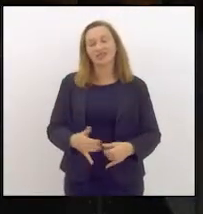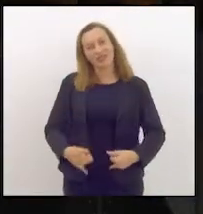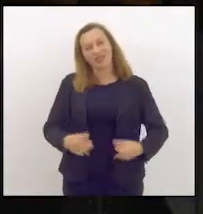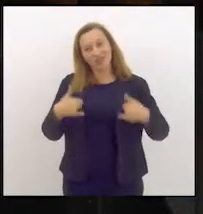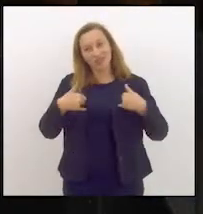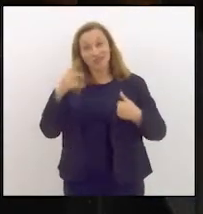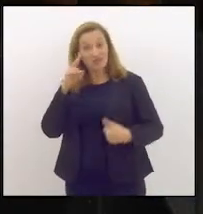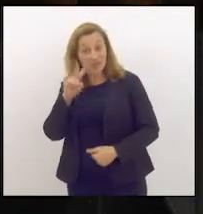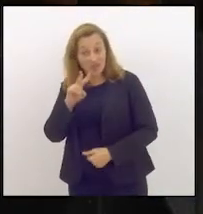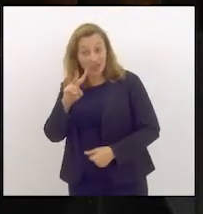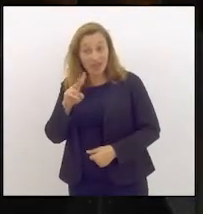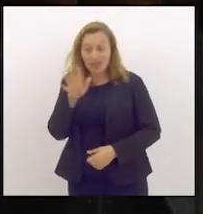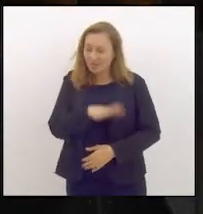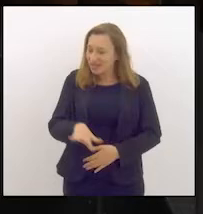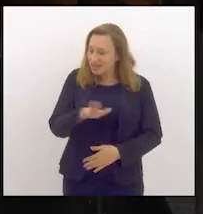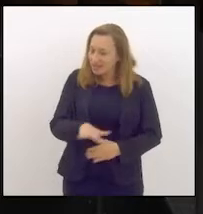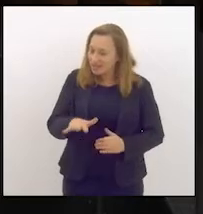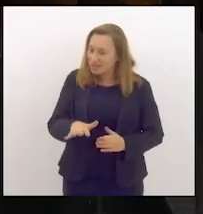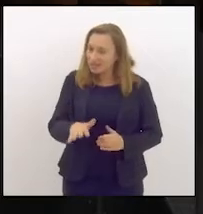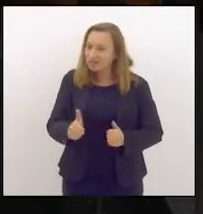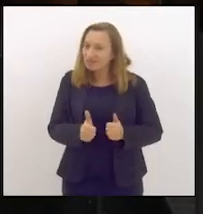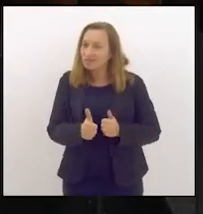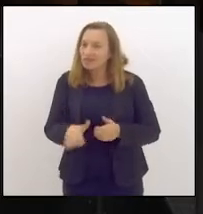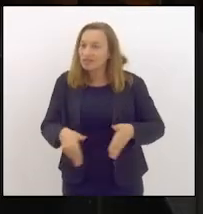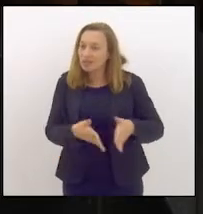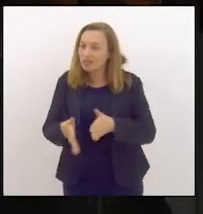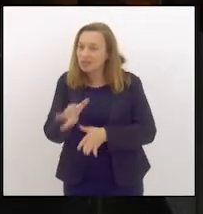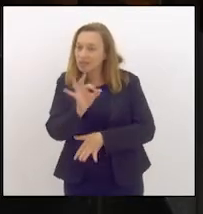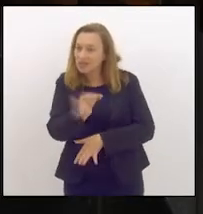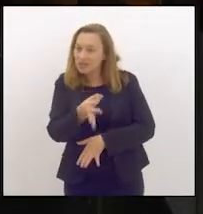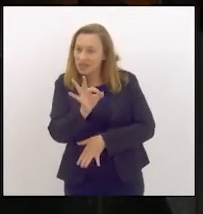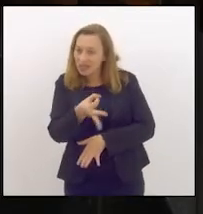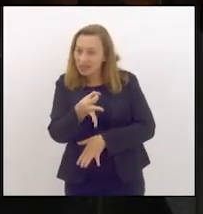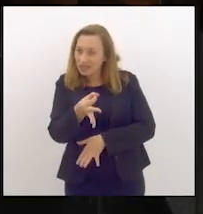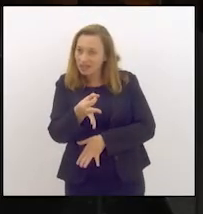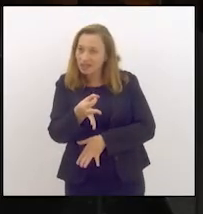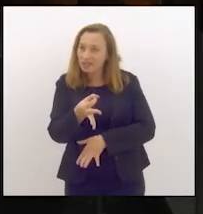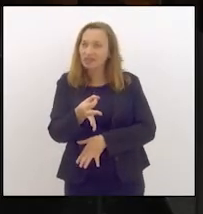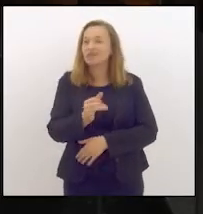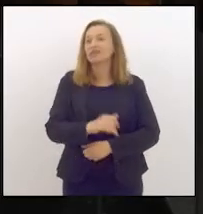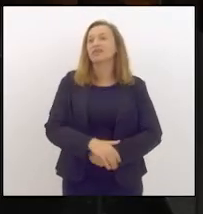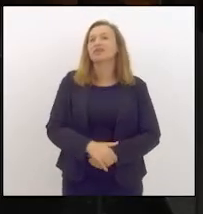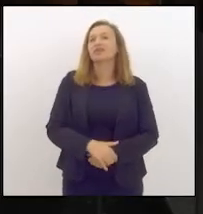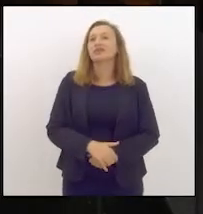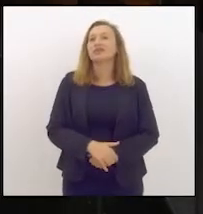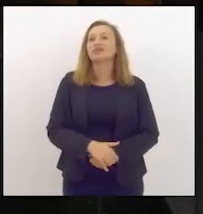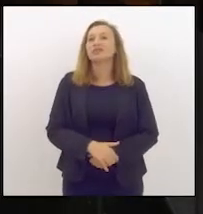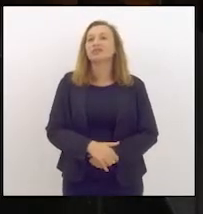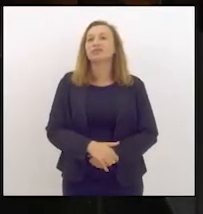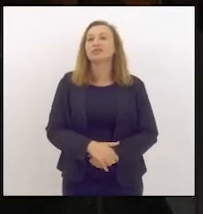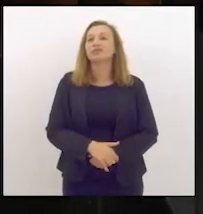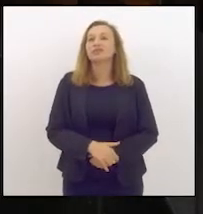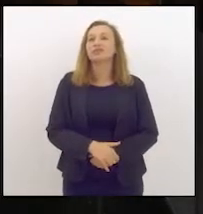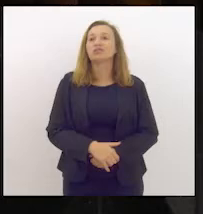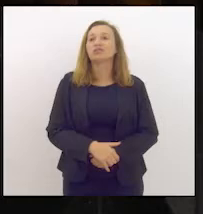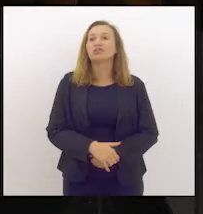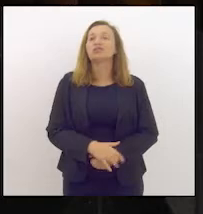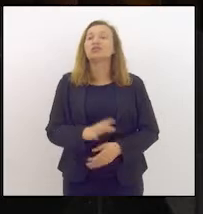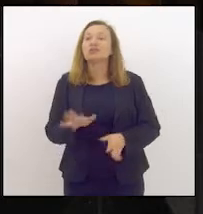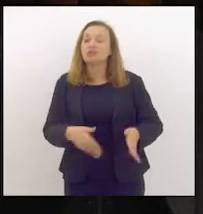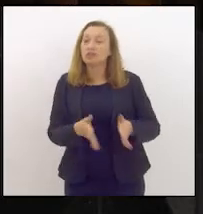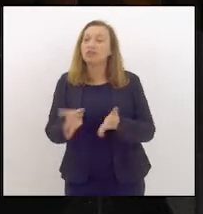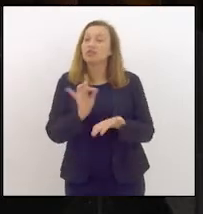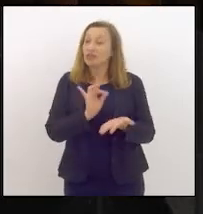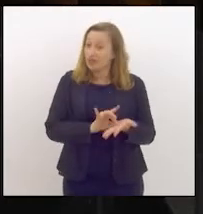ver aqui crianças estão no caminho certo caminho também adequado o caminho da